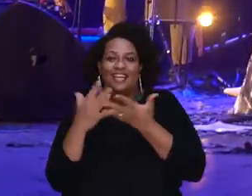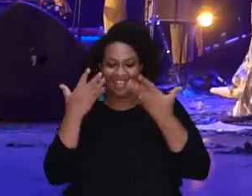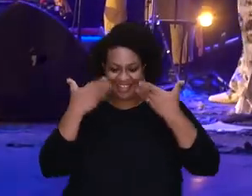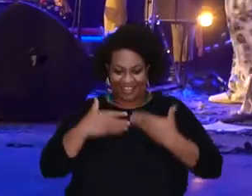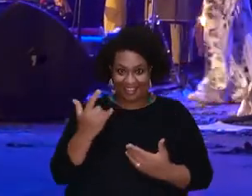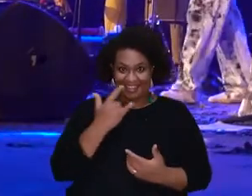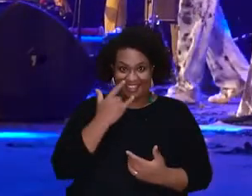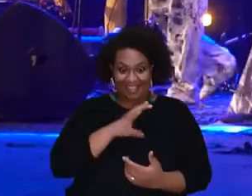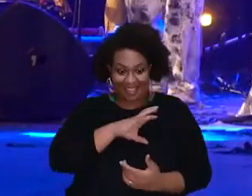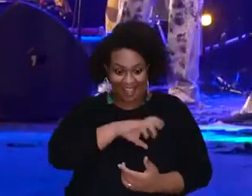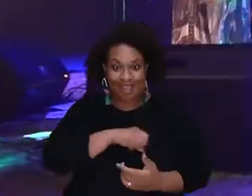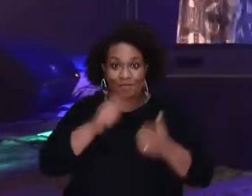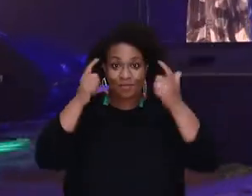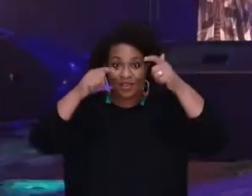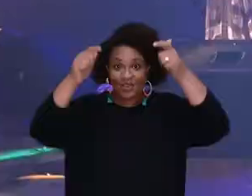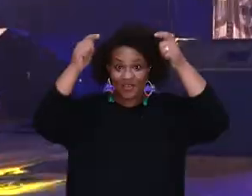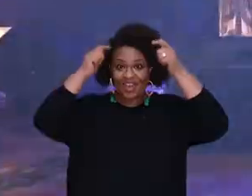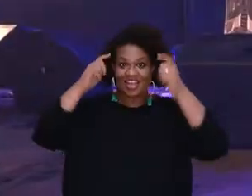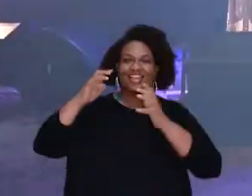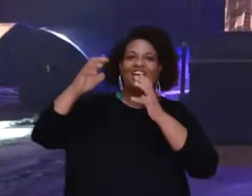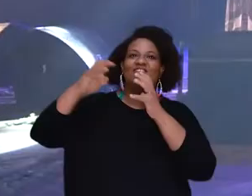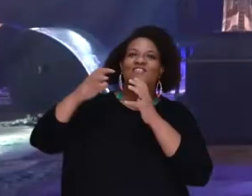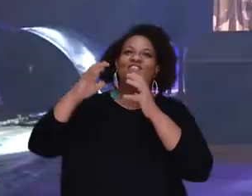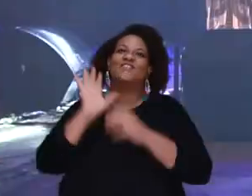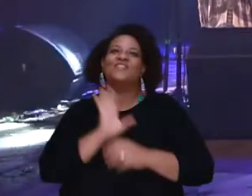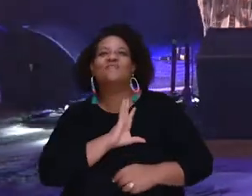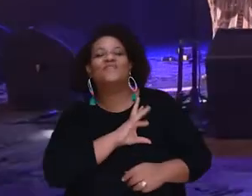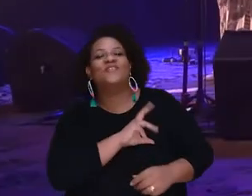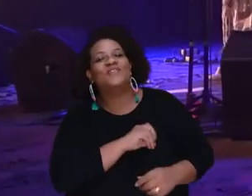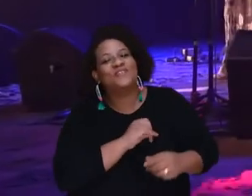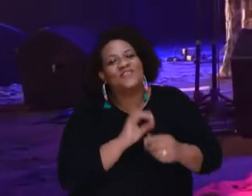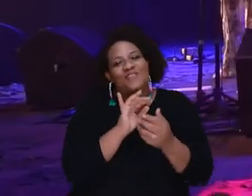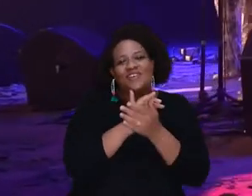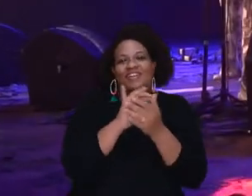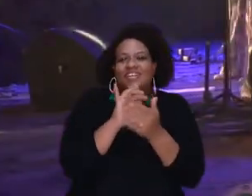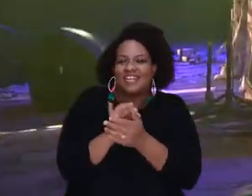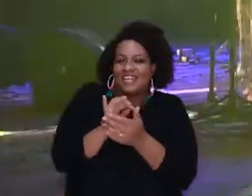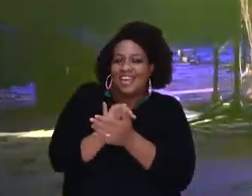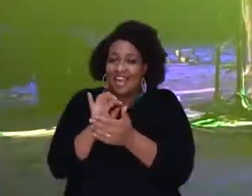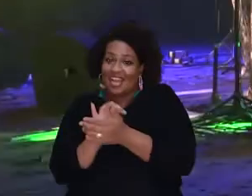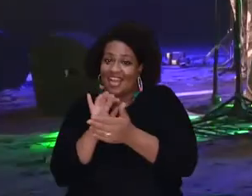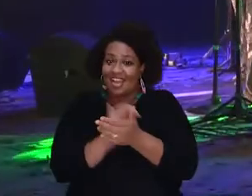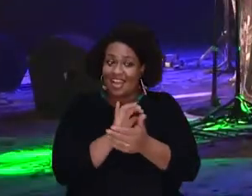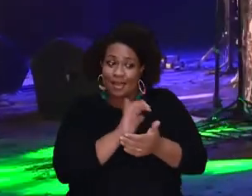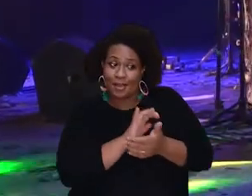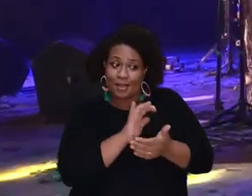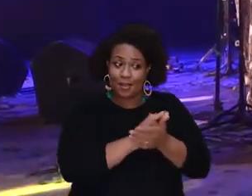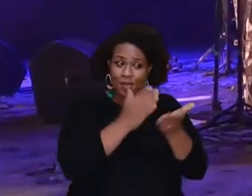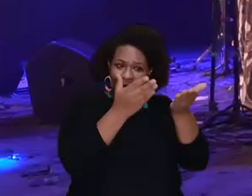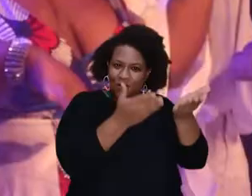coco me adotou, me chamam rainha do coco, o coco é meu amor. Oh mamãe,